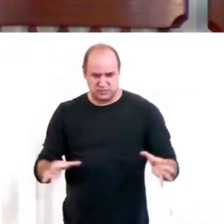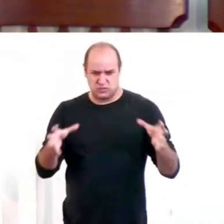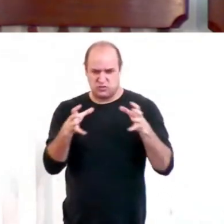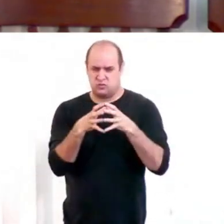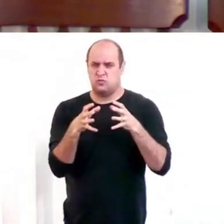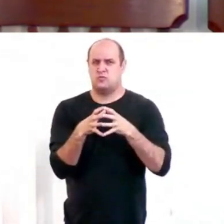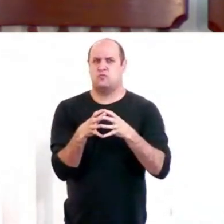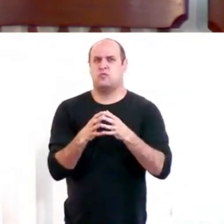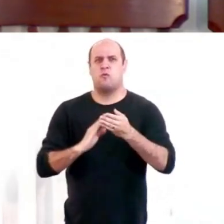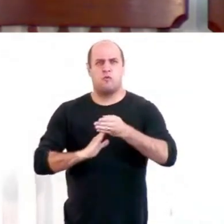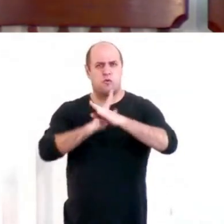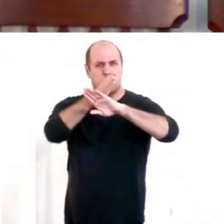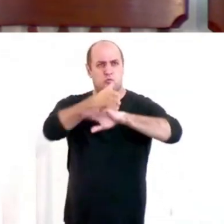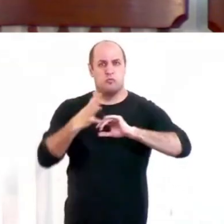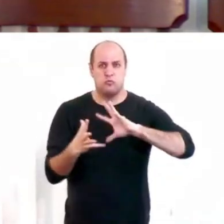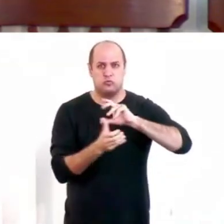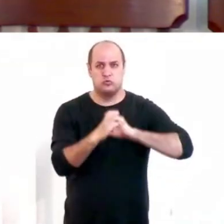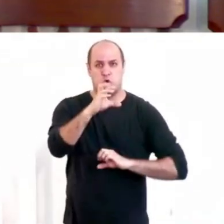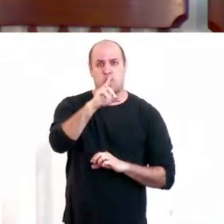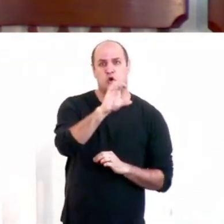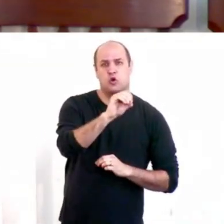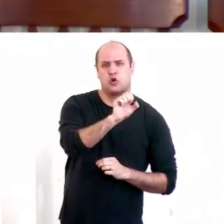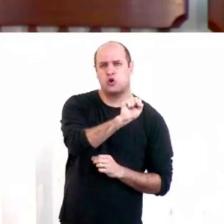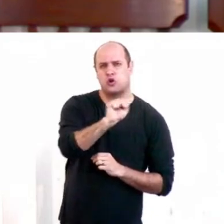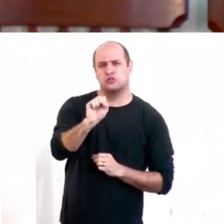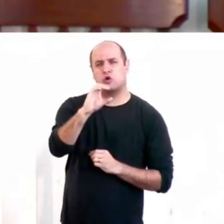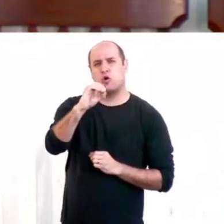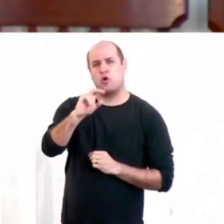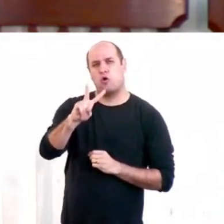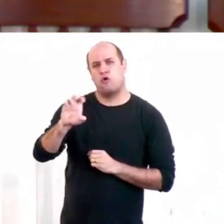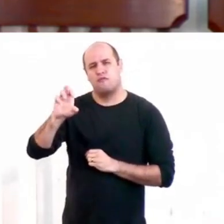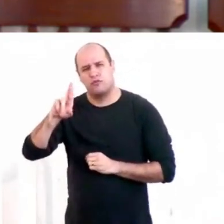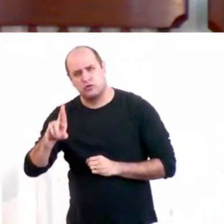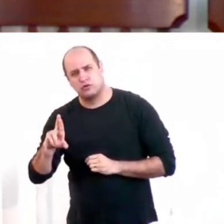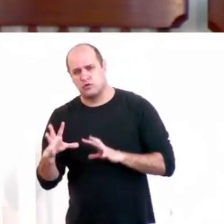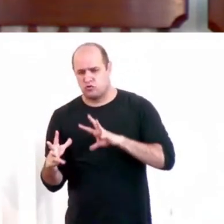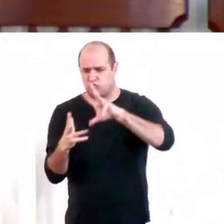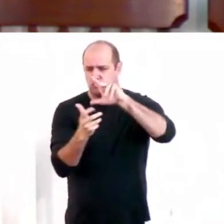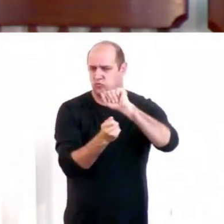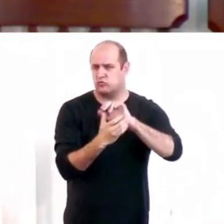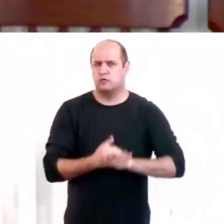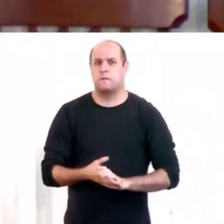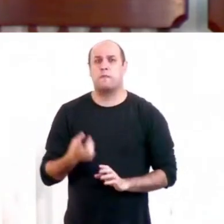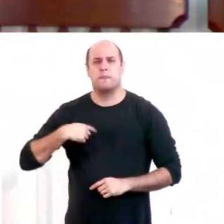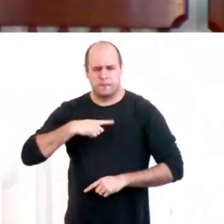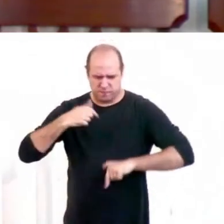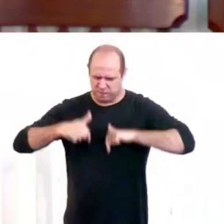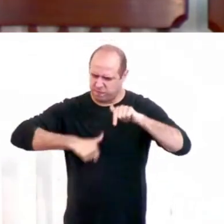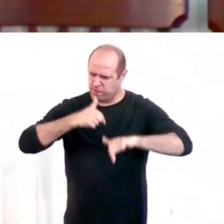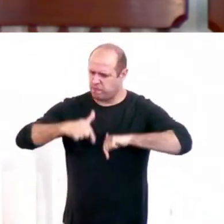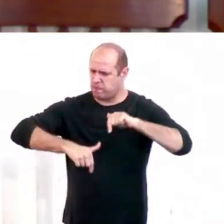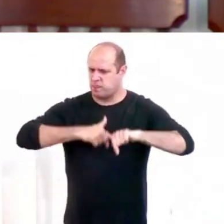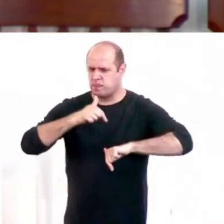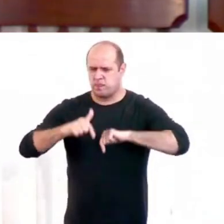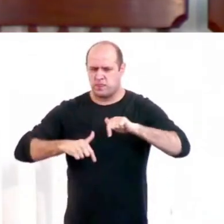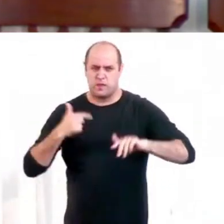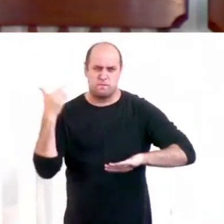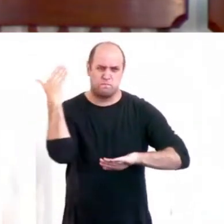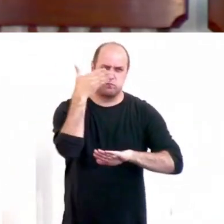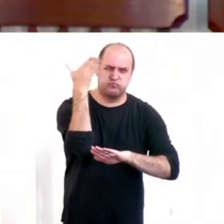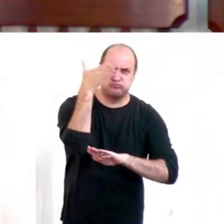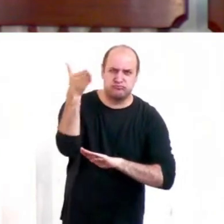Crossover Global, e nós trabalhamos para que a palavra de Deus chegue em todos os